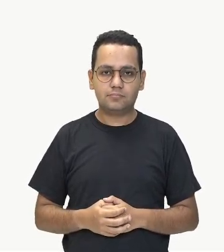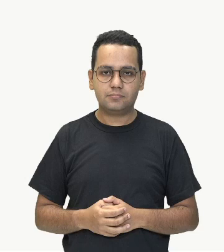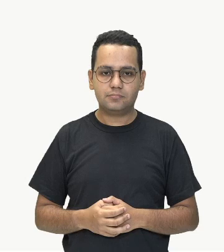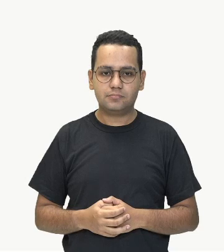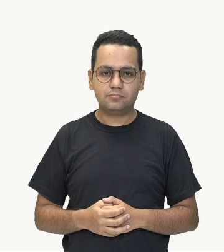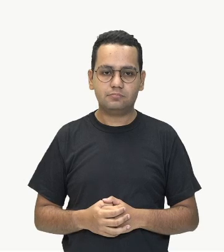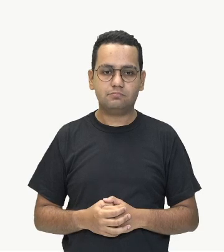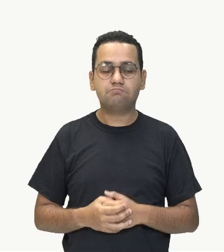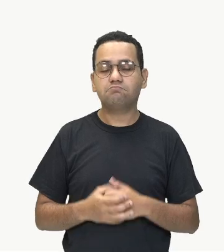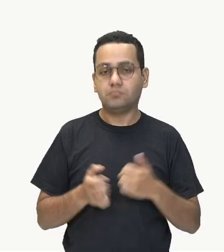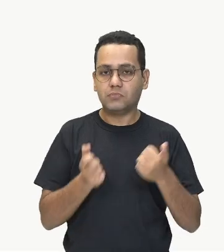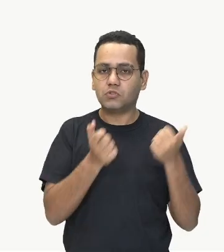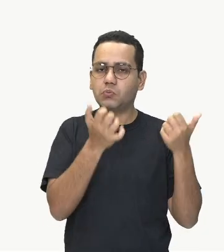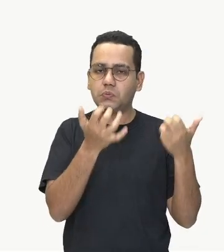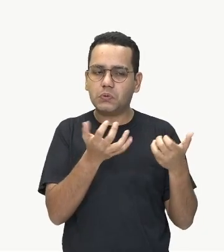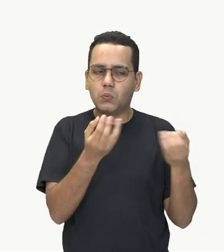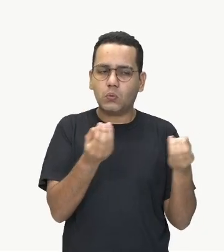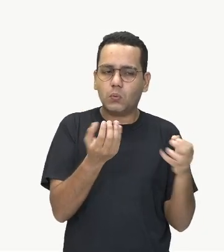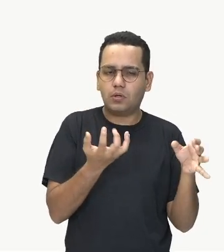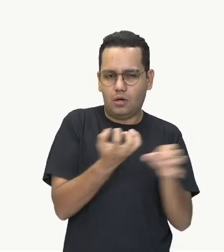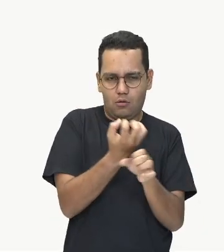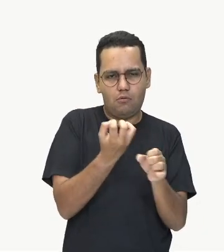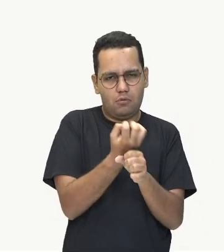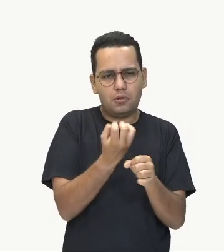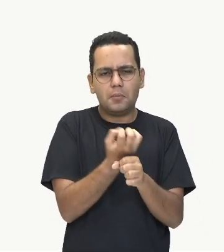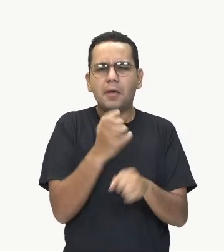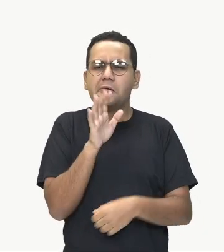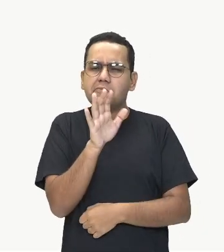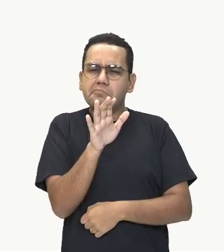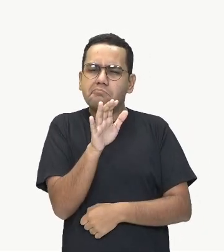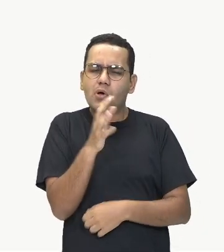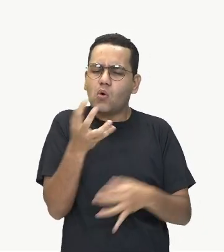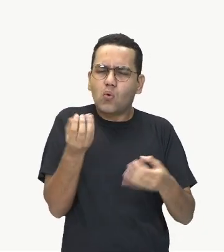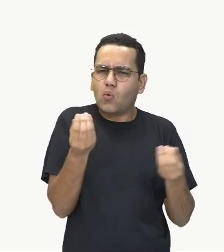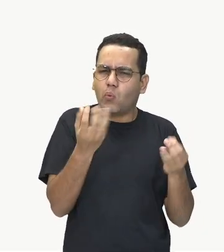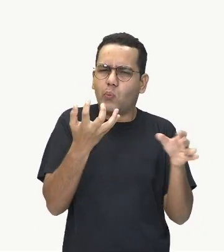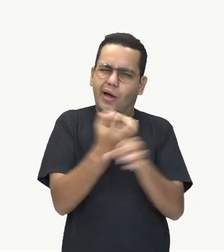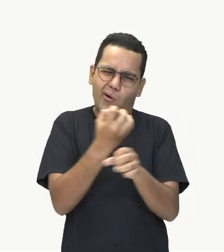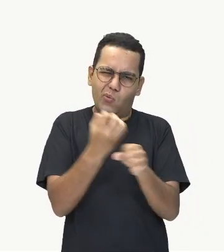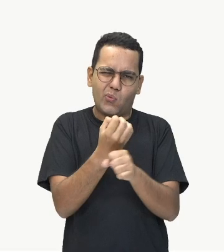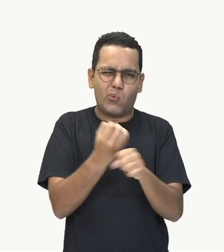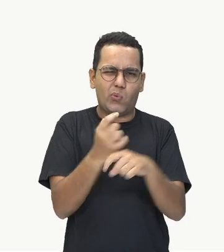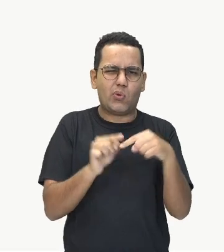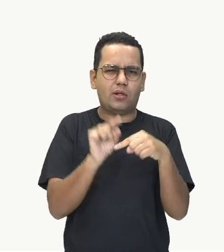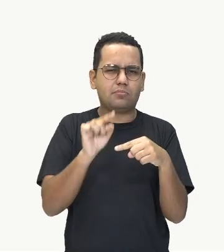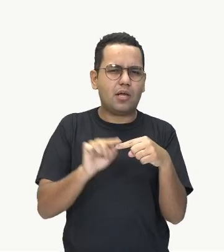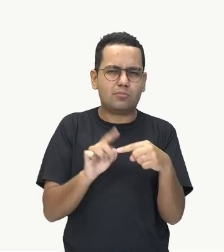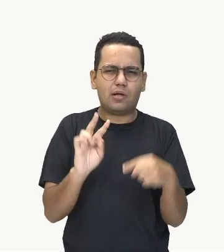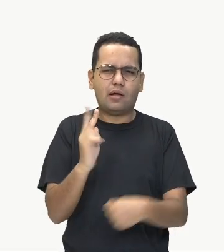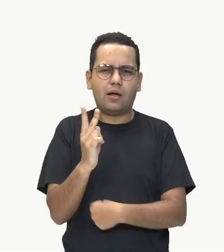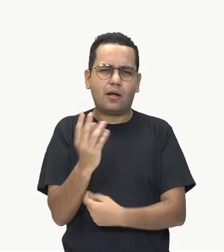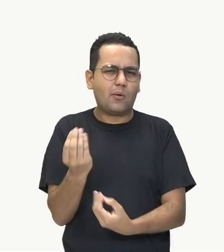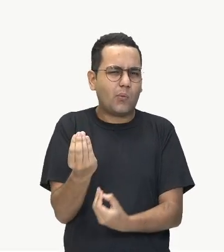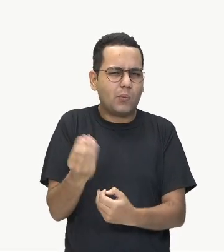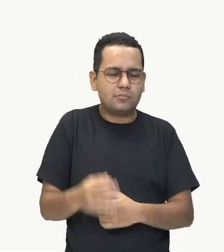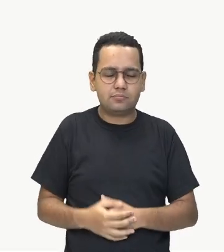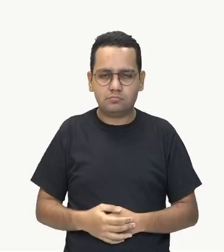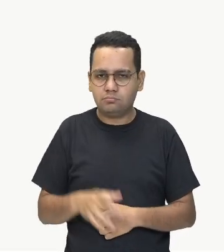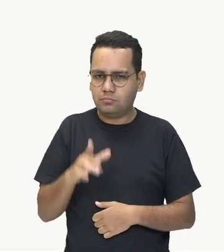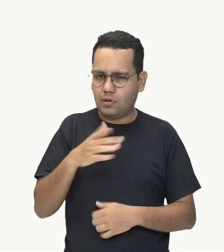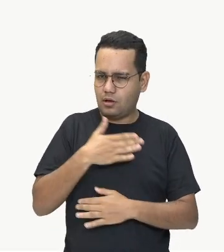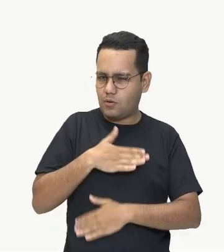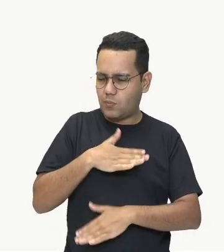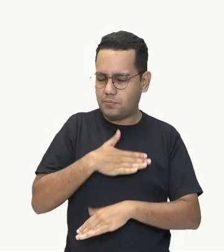o Del H mas Professor como é que eu calculo o Del h para calcular o Del H Fique tranquilo a